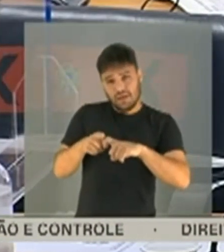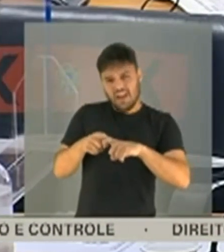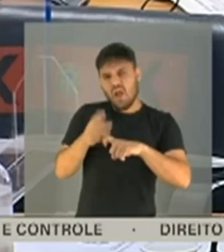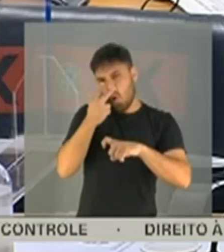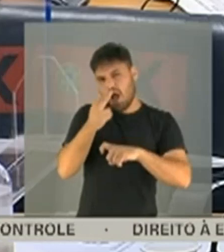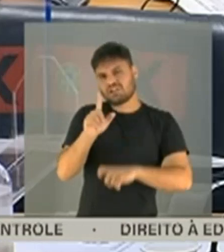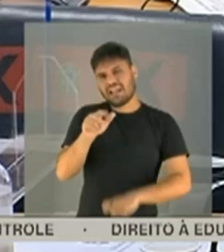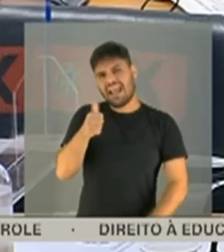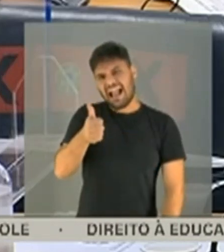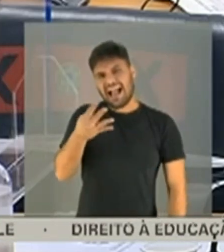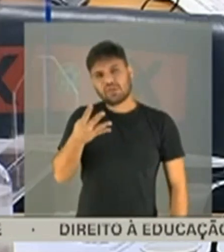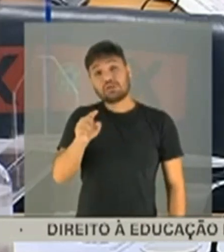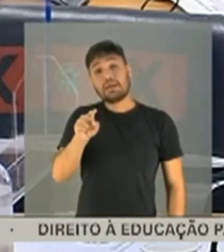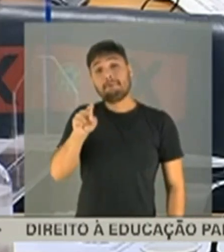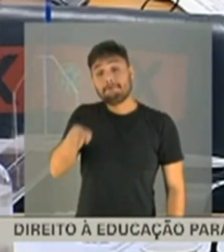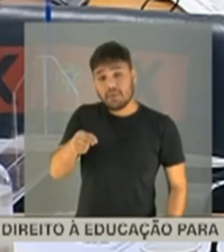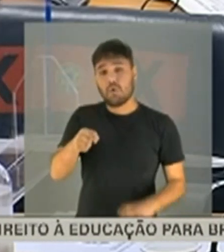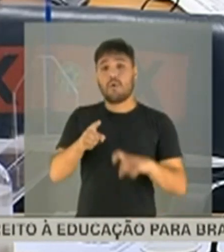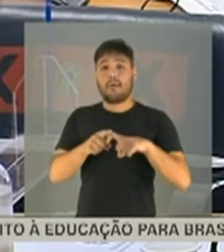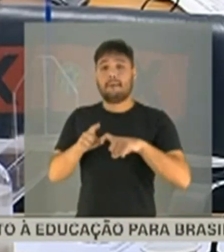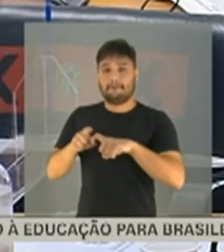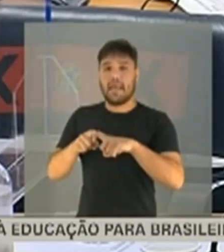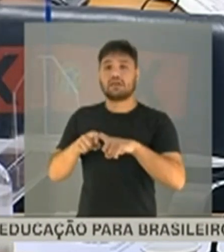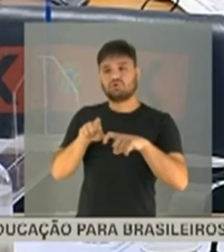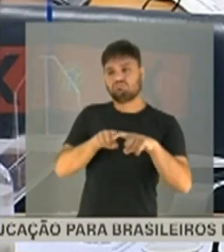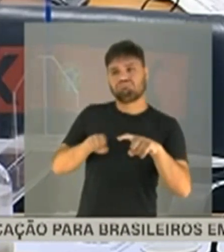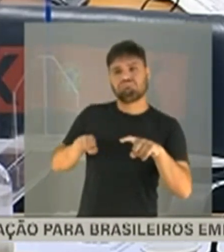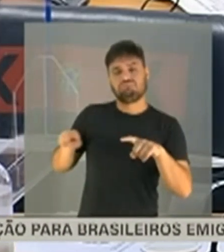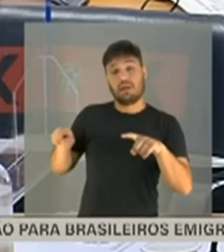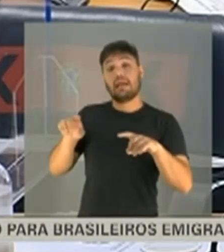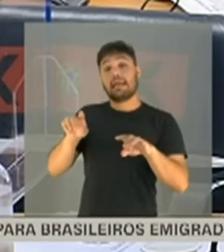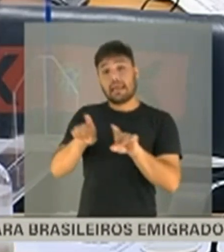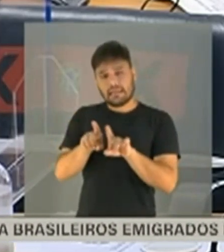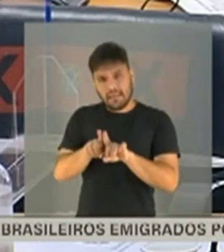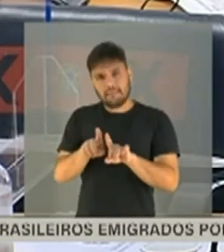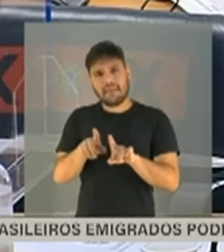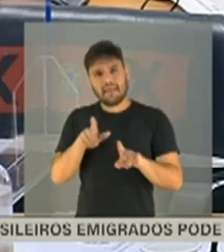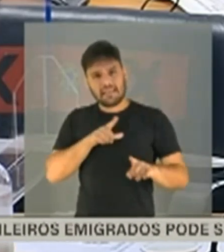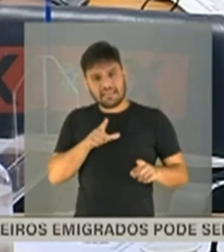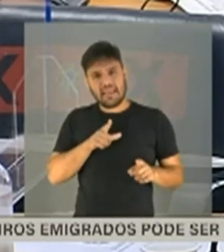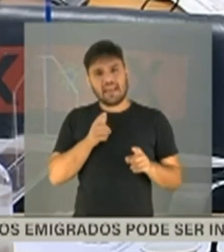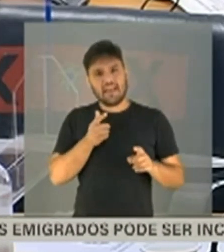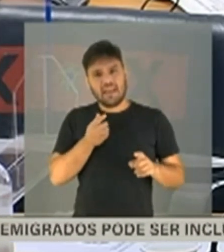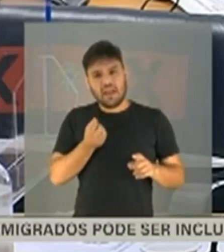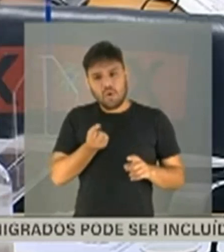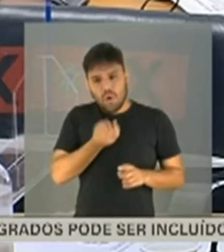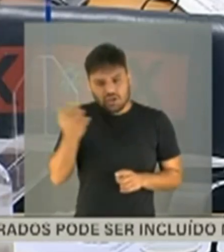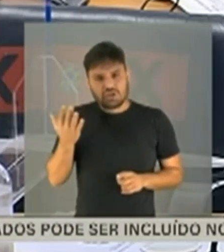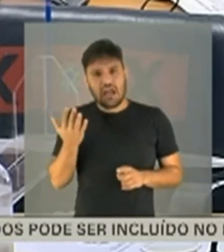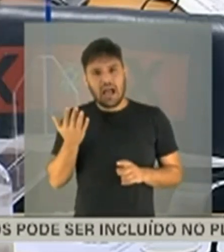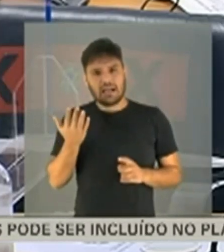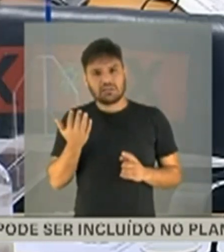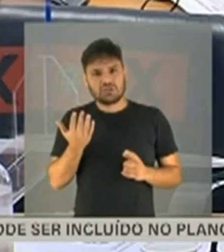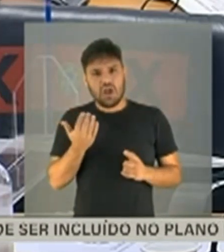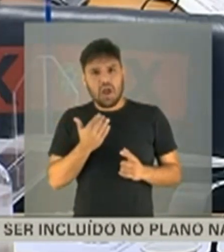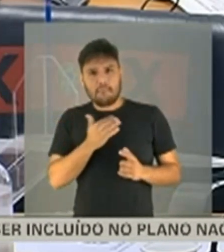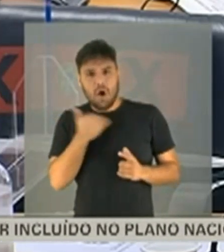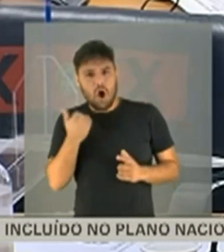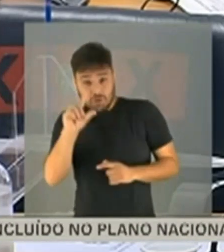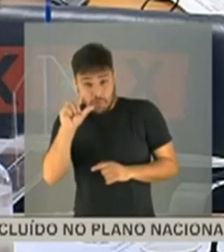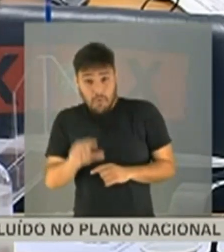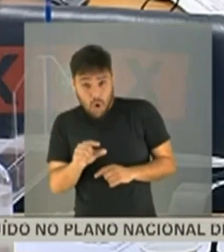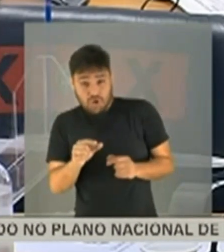de 14 mil médicos no Brasil, eles também obtêm números semelhantes com menor letalidade a partir